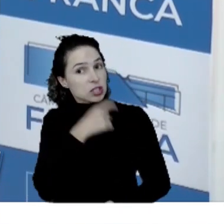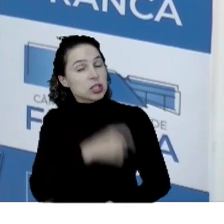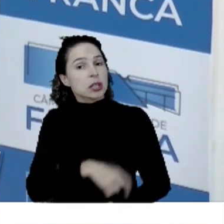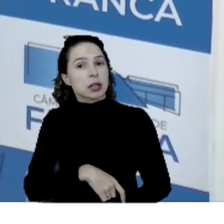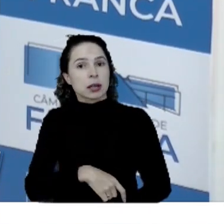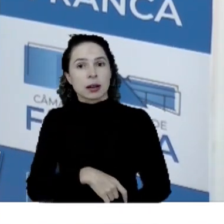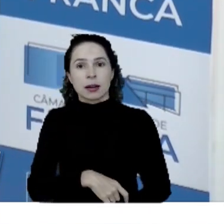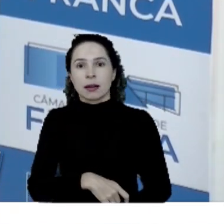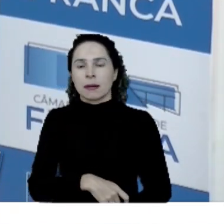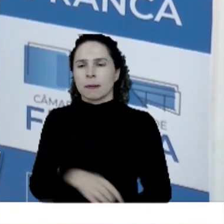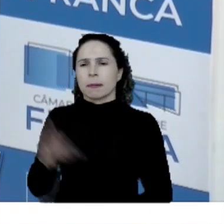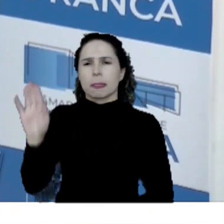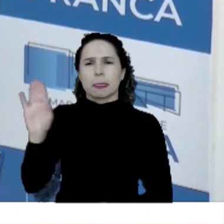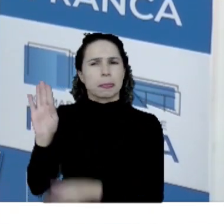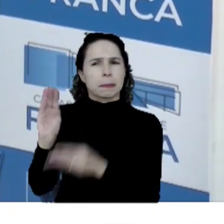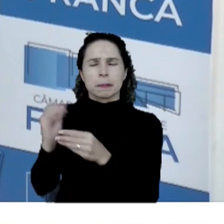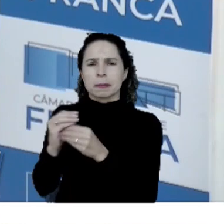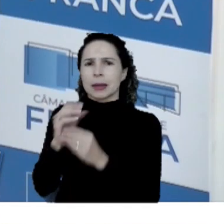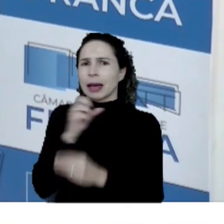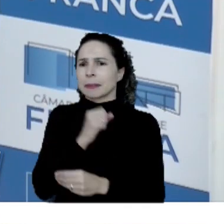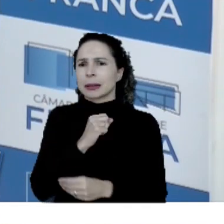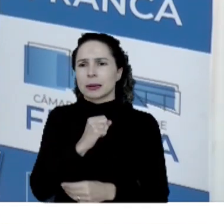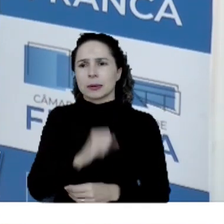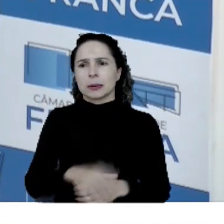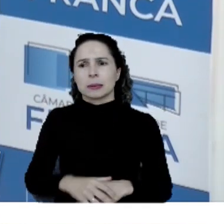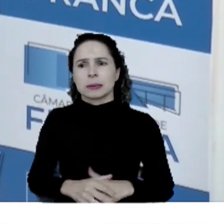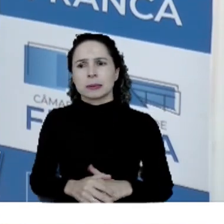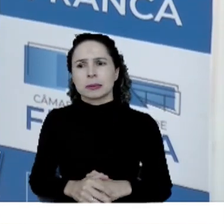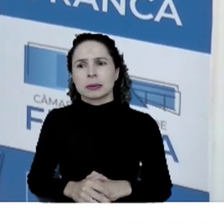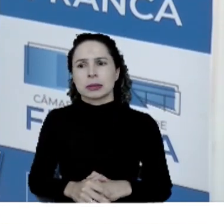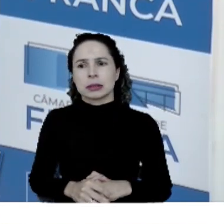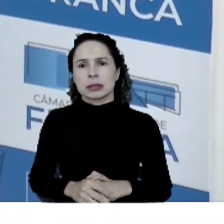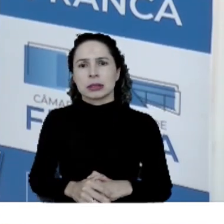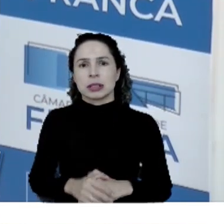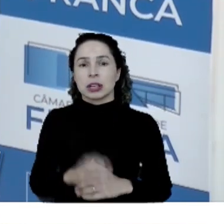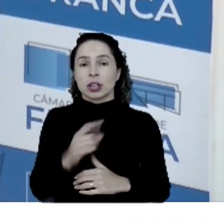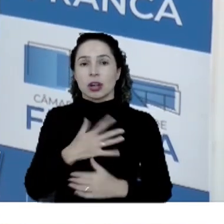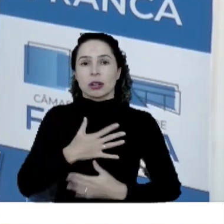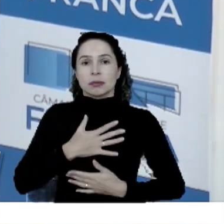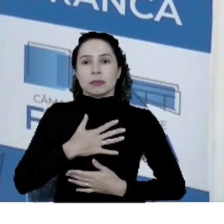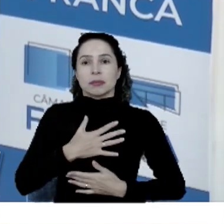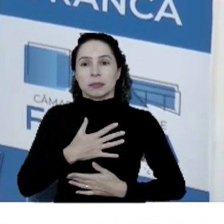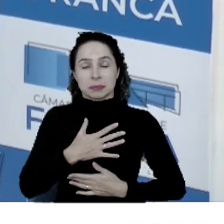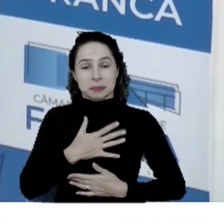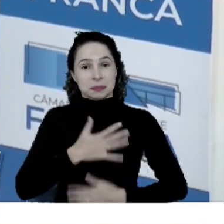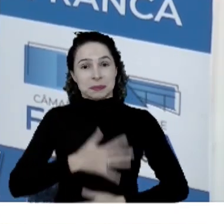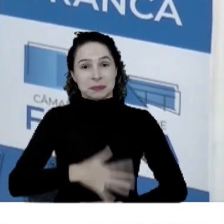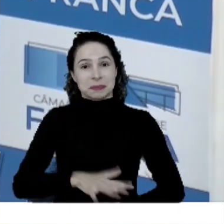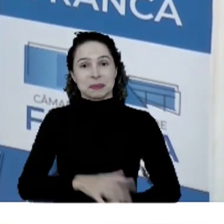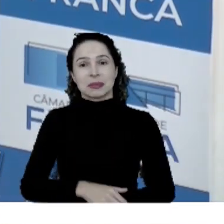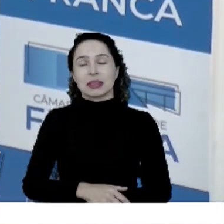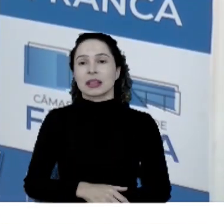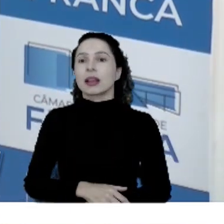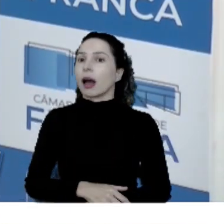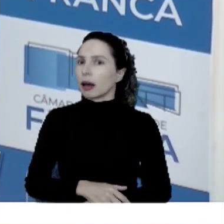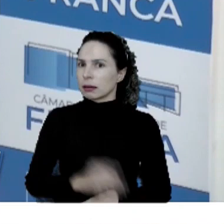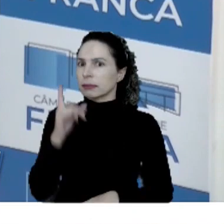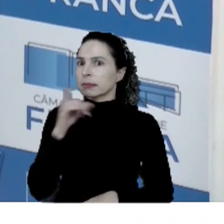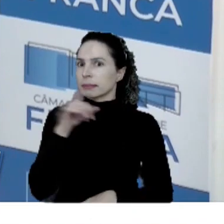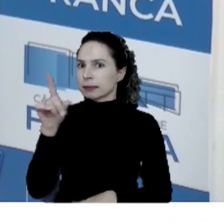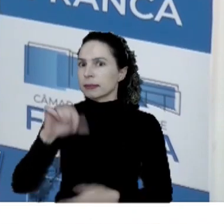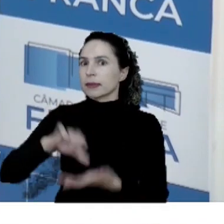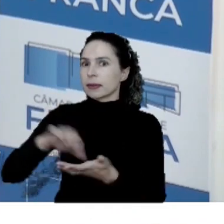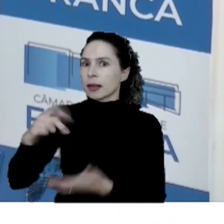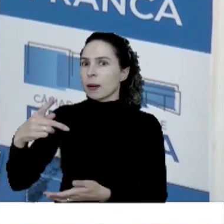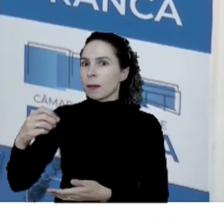Vossa Excelência. Só... Aí a senhora, Vossa Excelência, dá uma respirada. É, o bicho está pegando lá no Centro Pop.